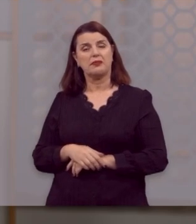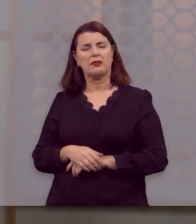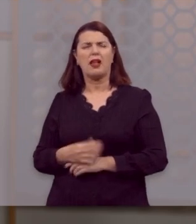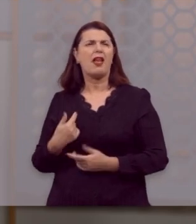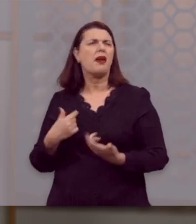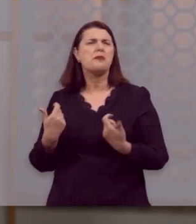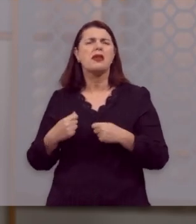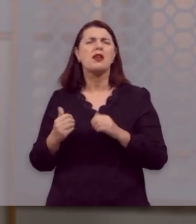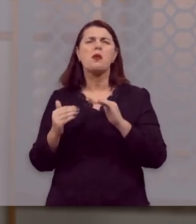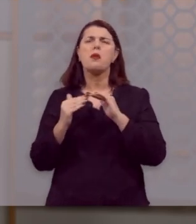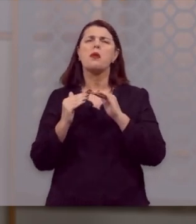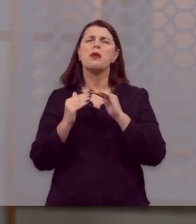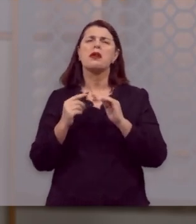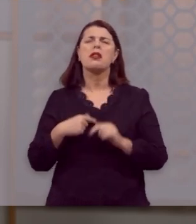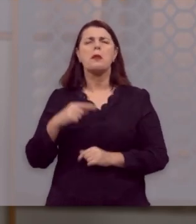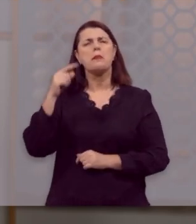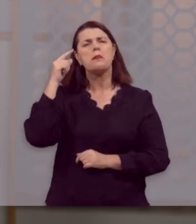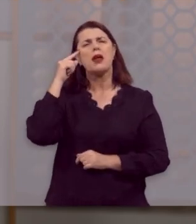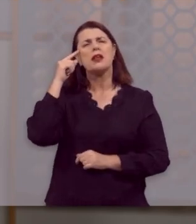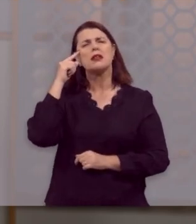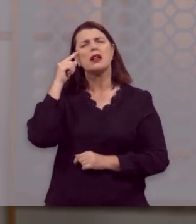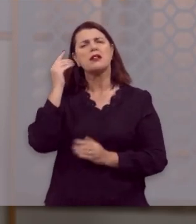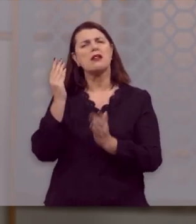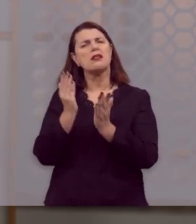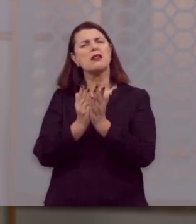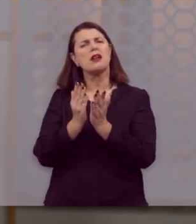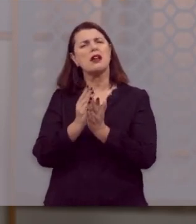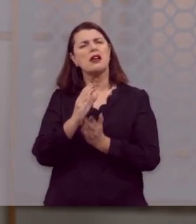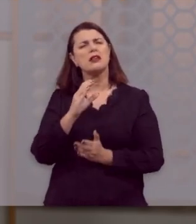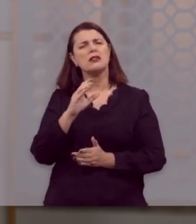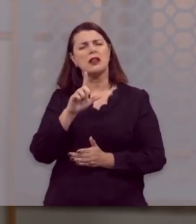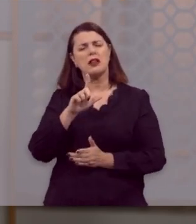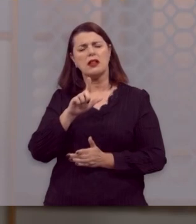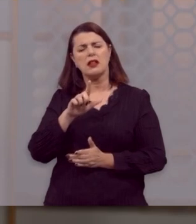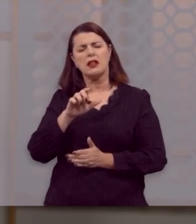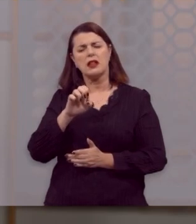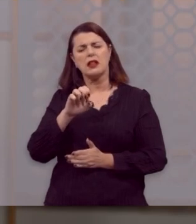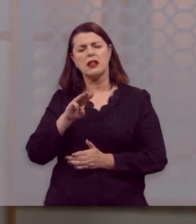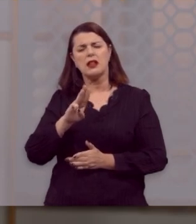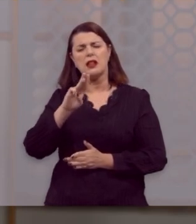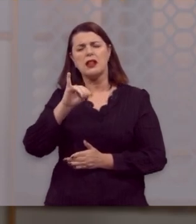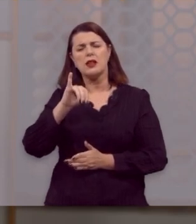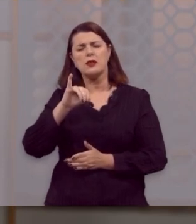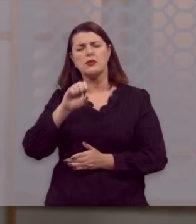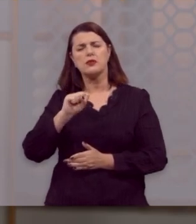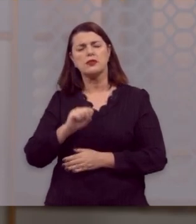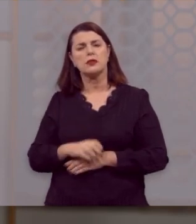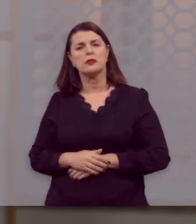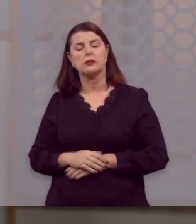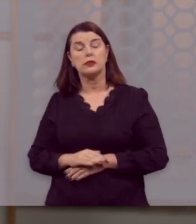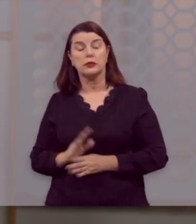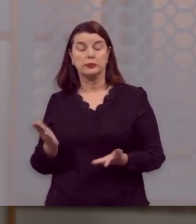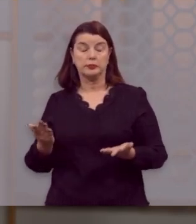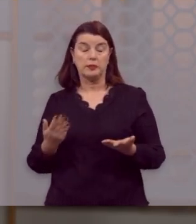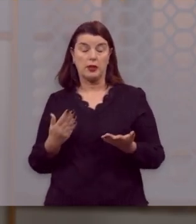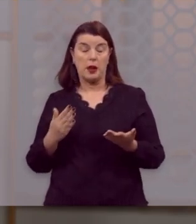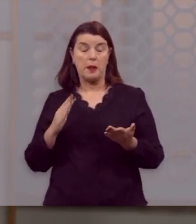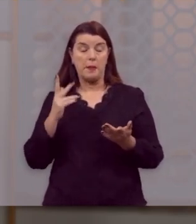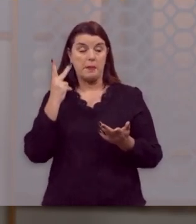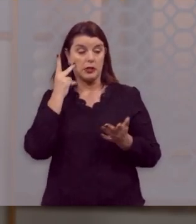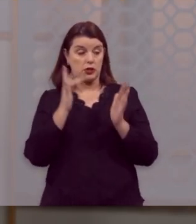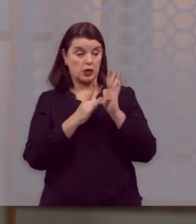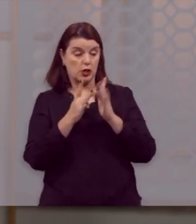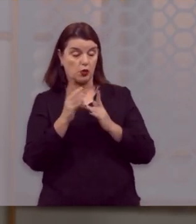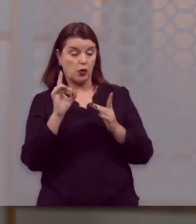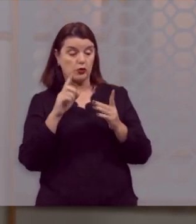Eu preciso concordar com o pensador cristão C.S. Lewis quando disse o seguinte: com respeito a Jesus eu só tenho 3